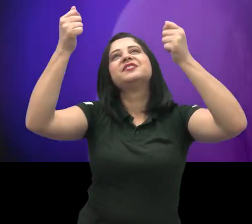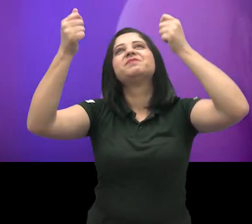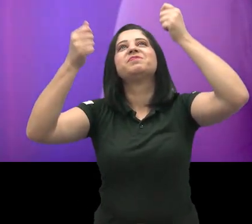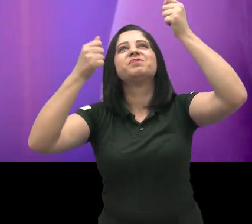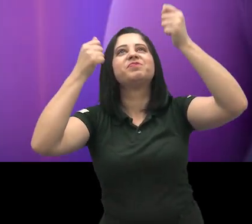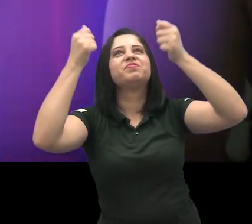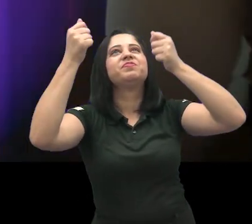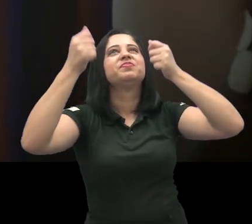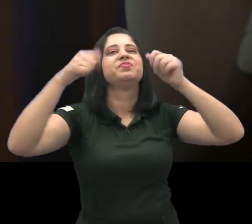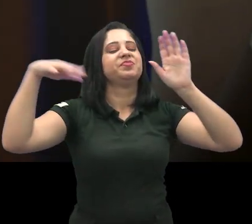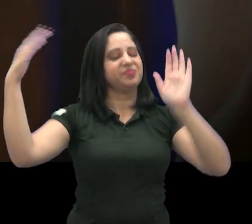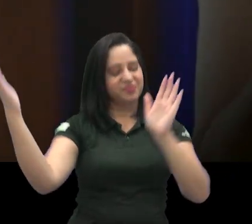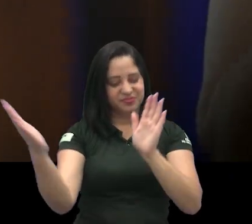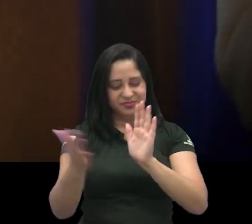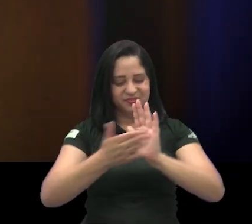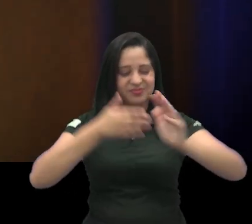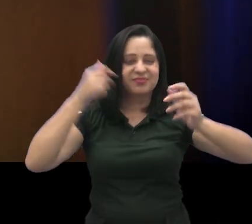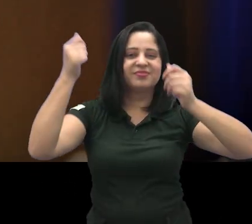aleluia,